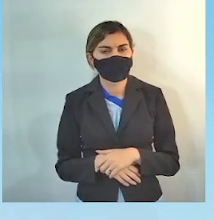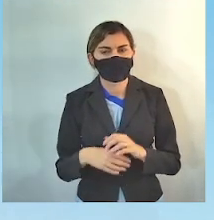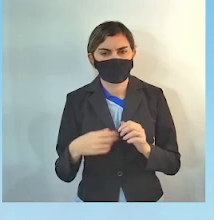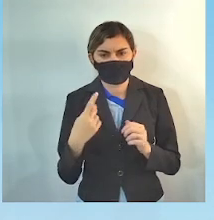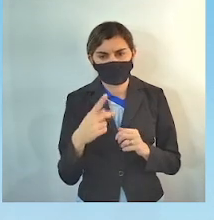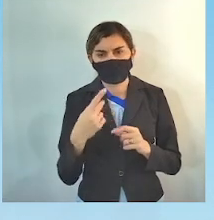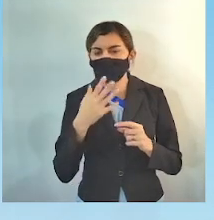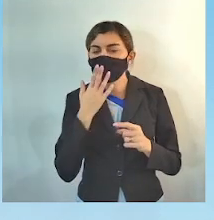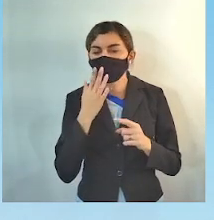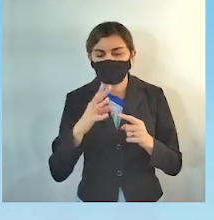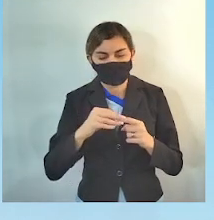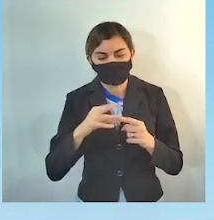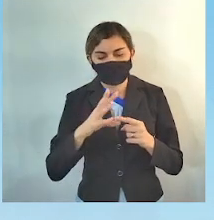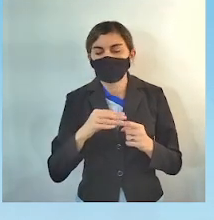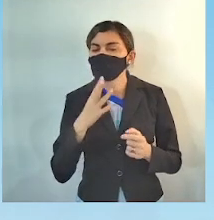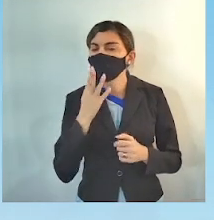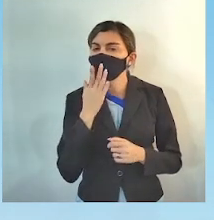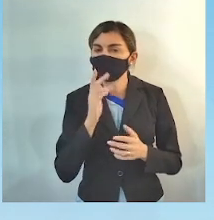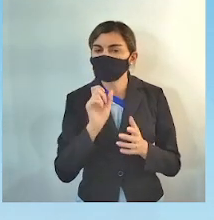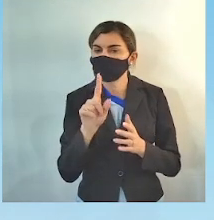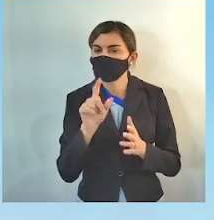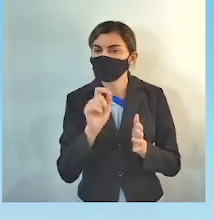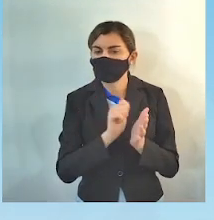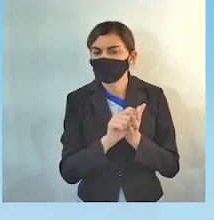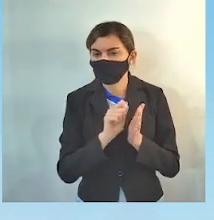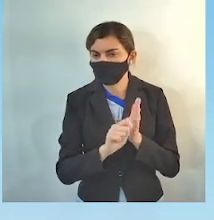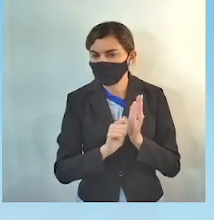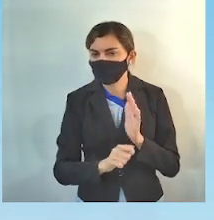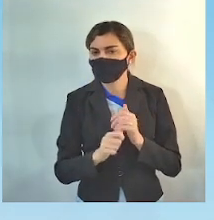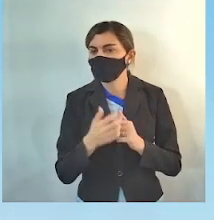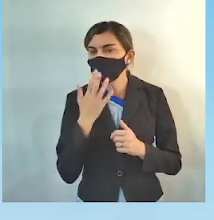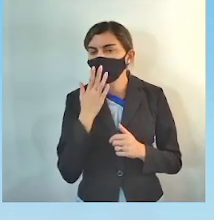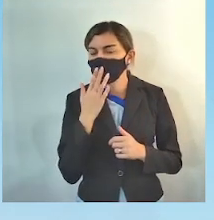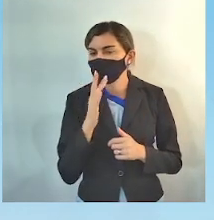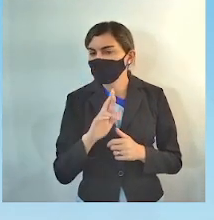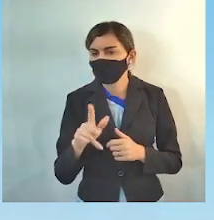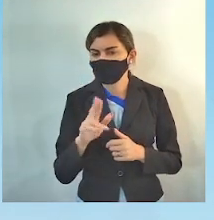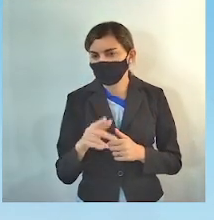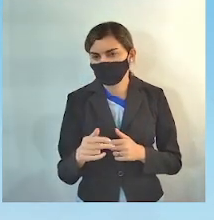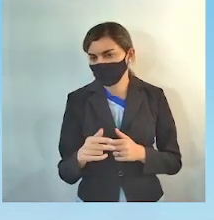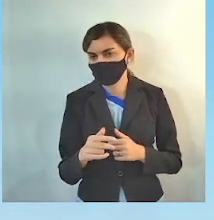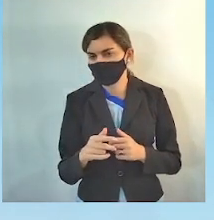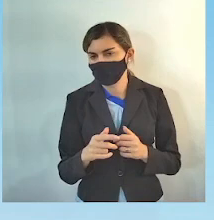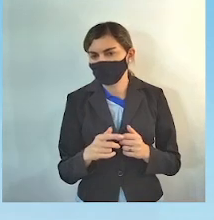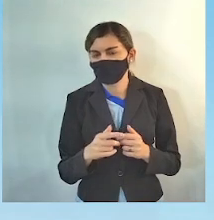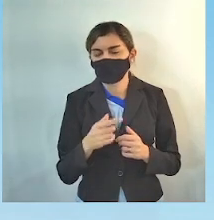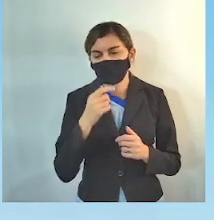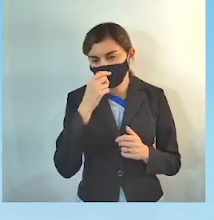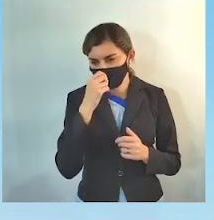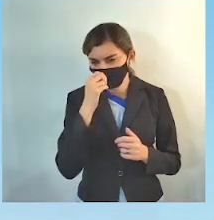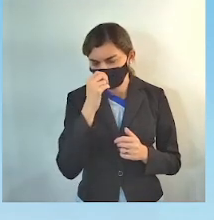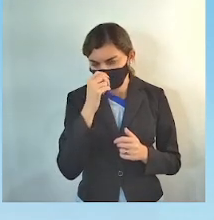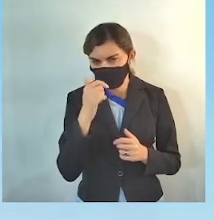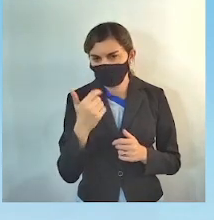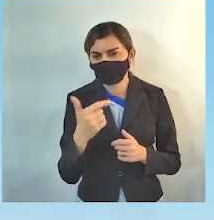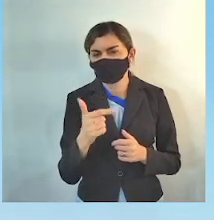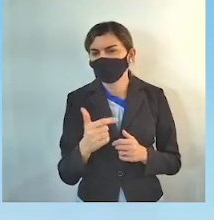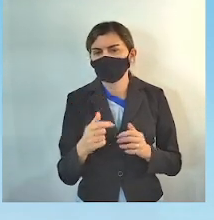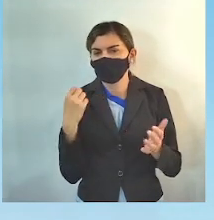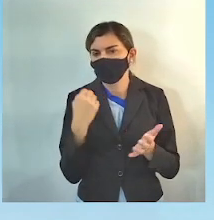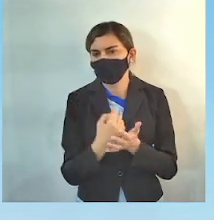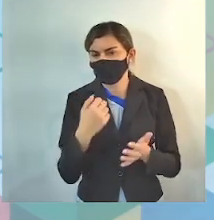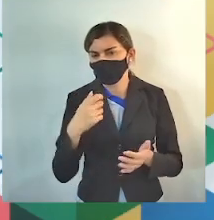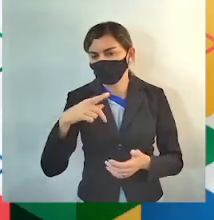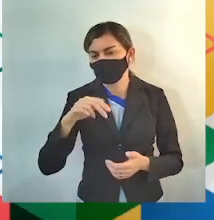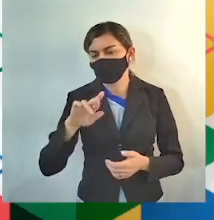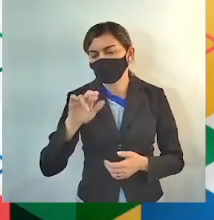são azuis. Então, blue, as cores, elas não vão sofrer flexão de número. Não tem uma marca de